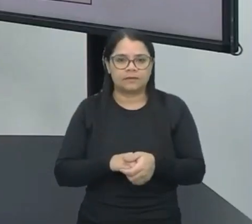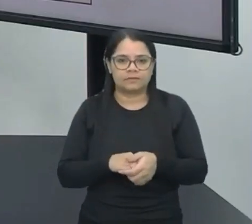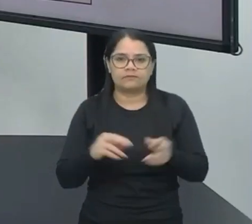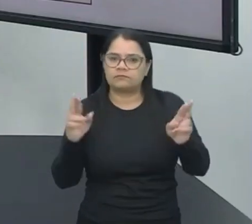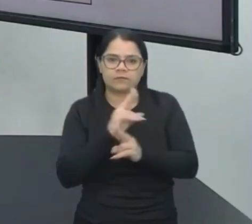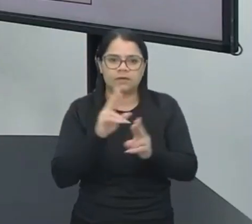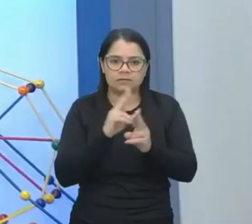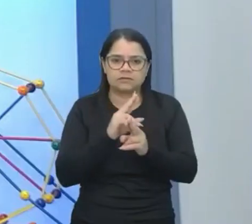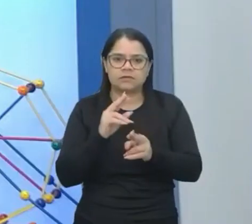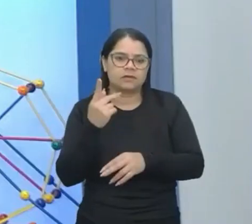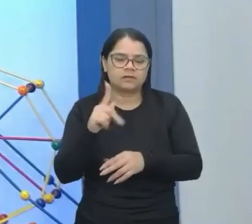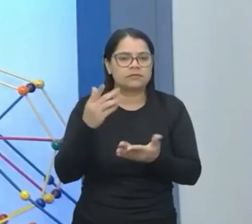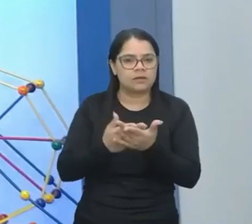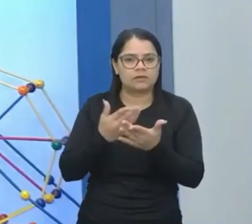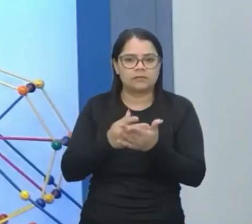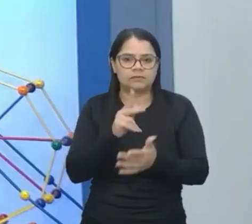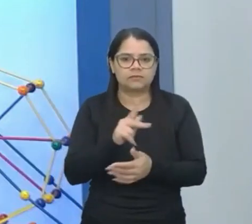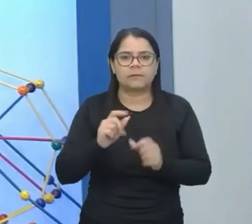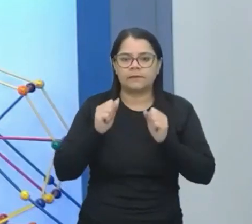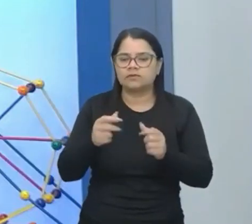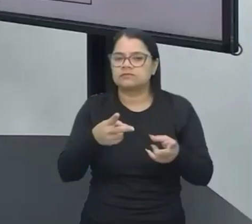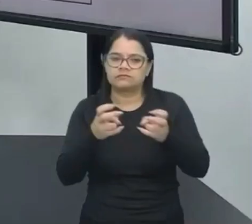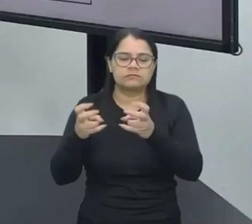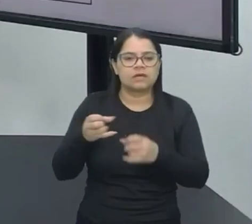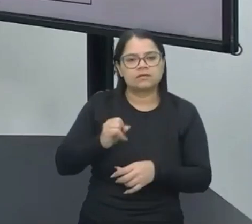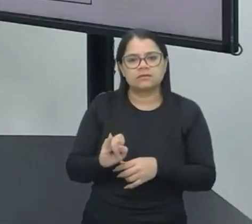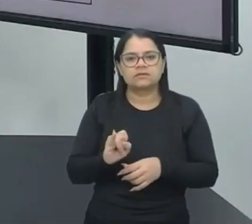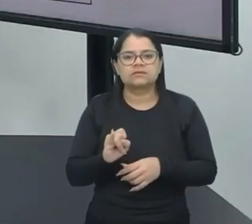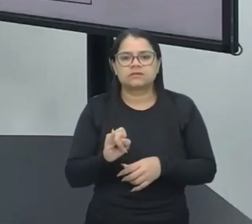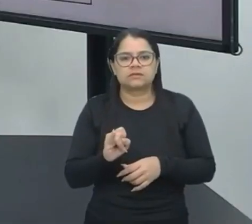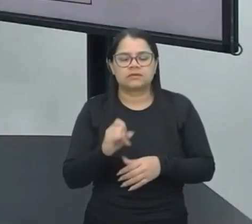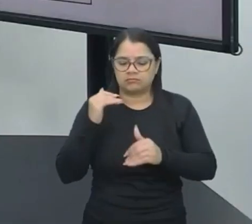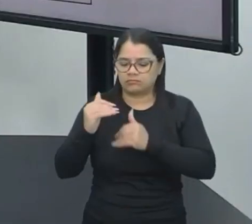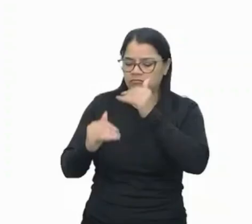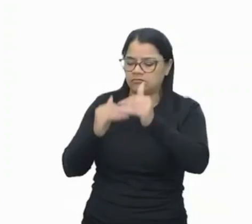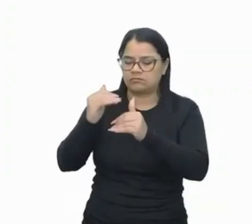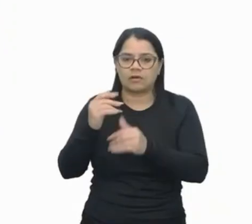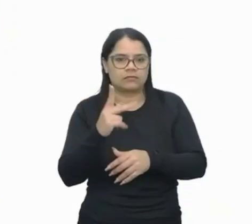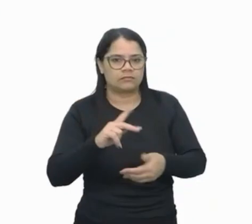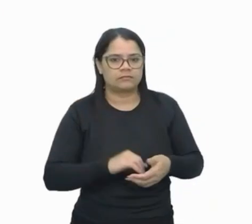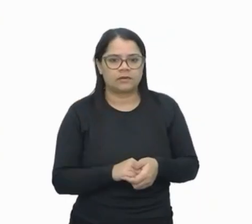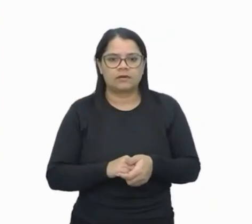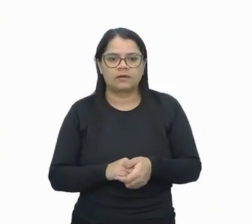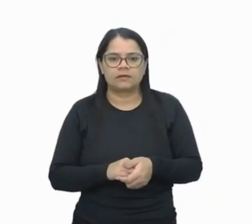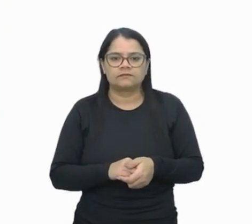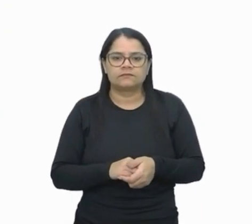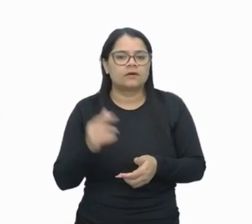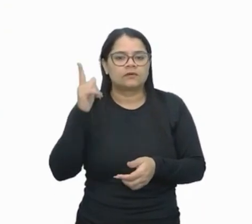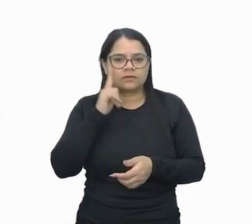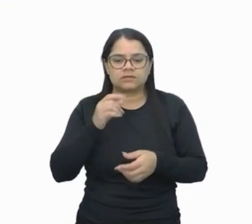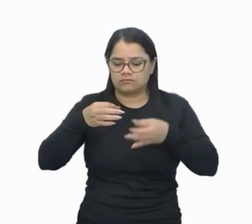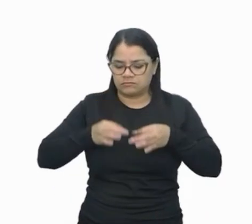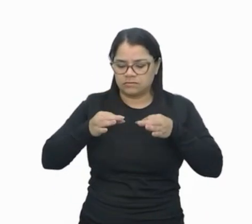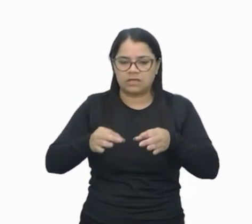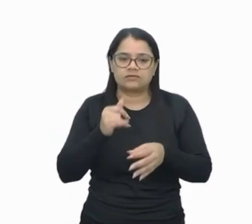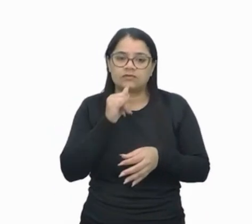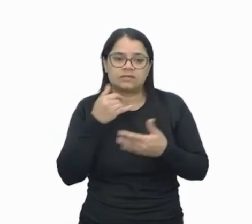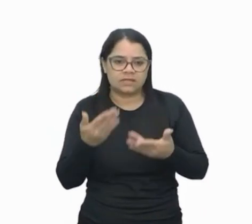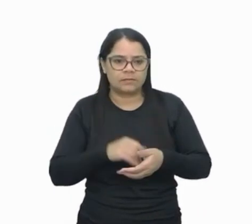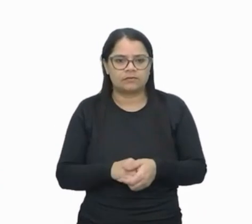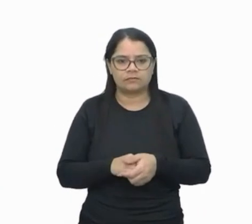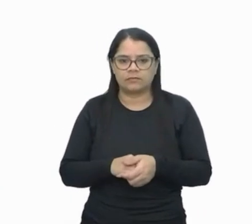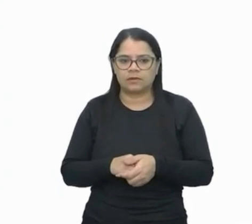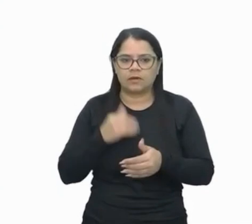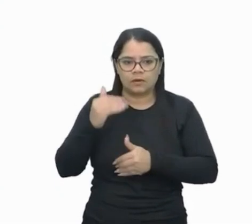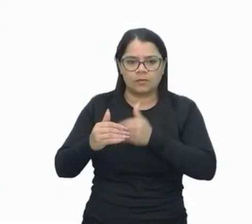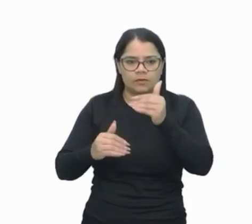em relação à sua aula, professor, você pode verificar se o seu desenvolvimento você considerou adequado. Por exemplo, aqui